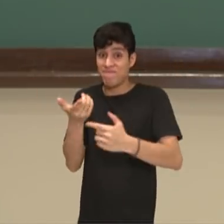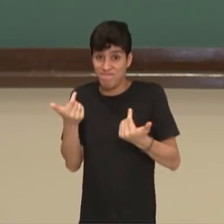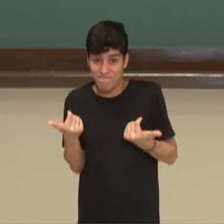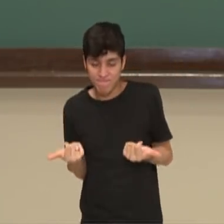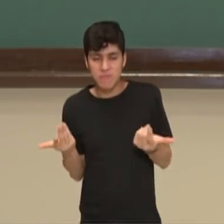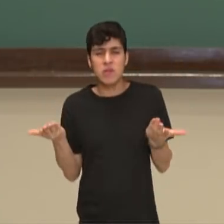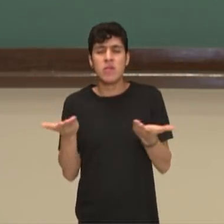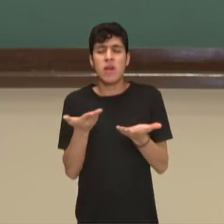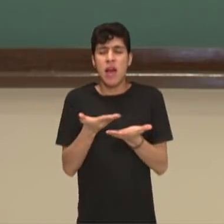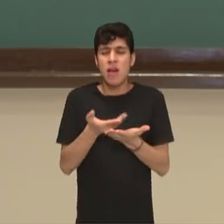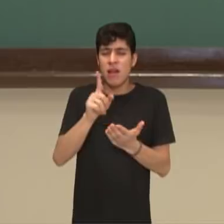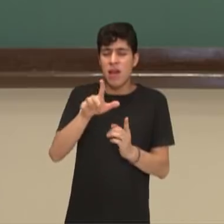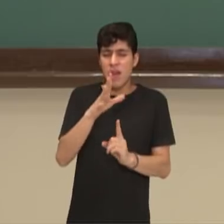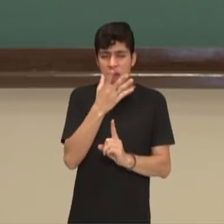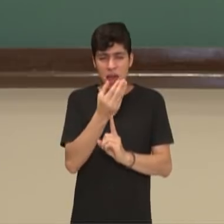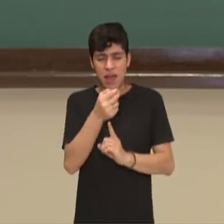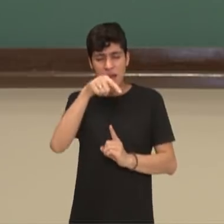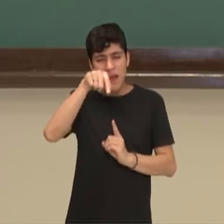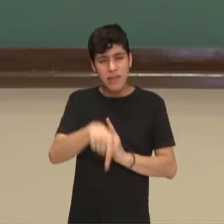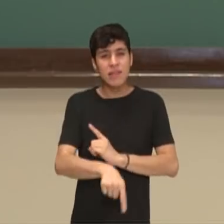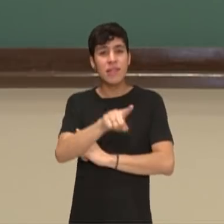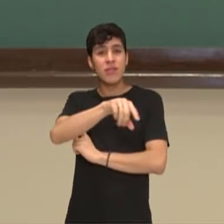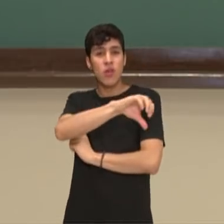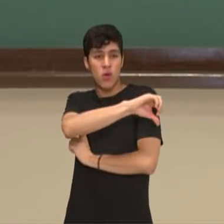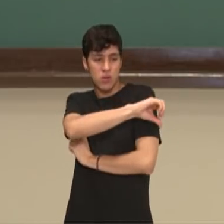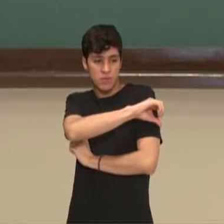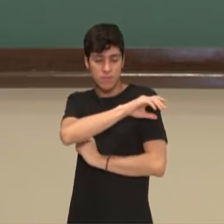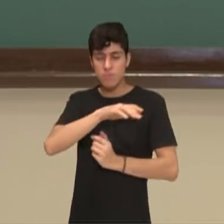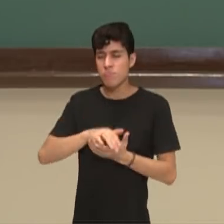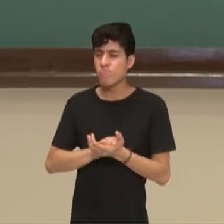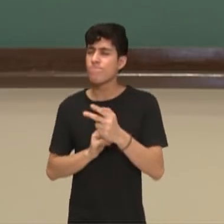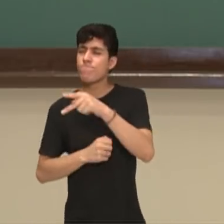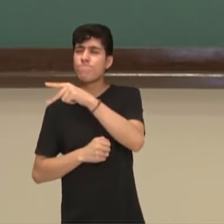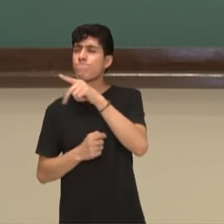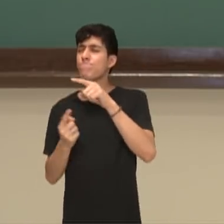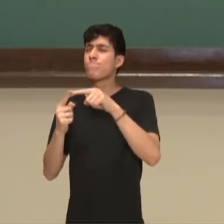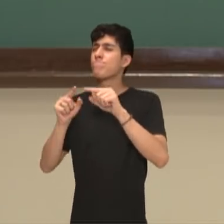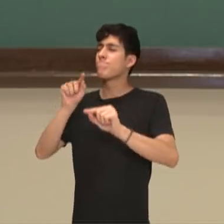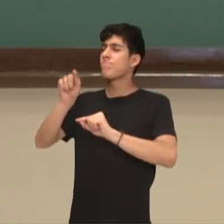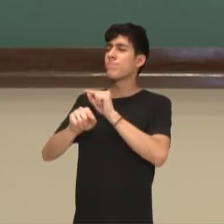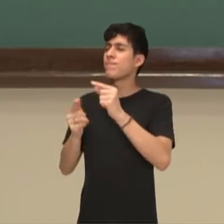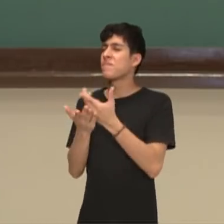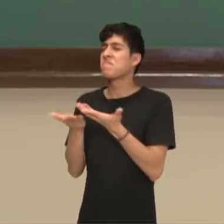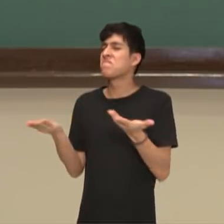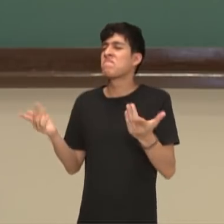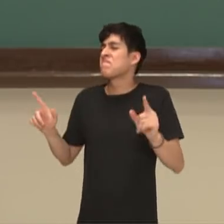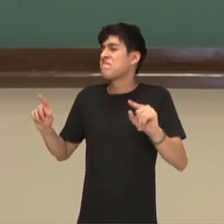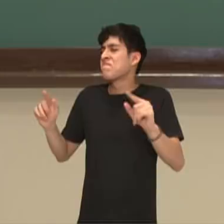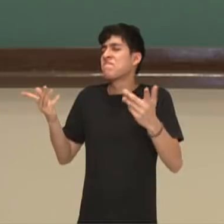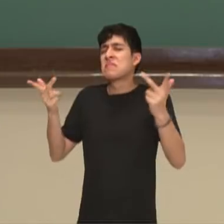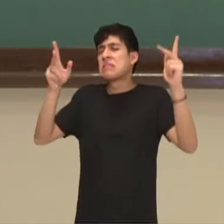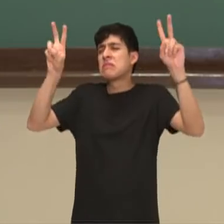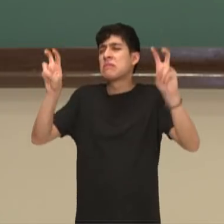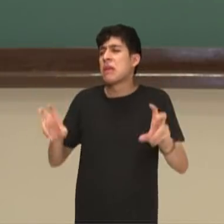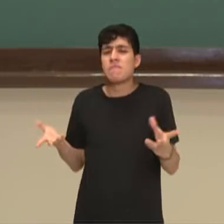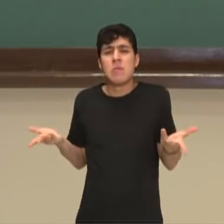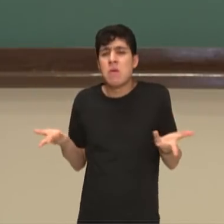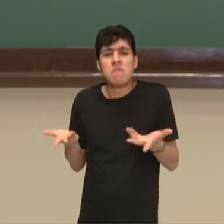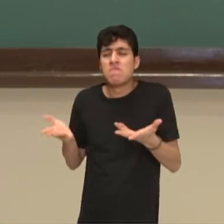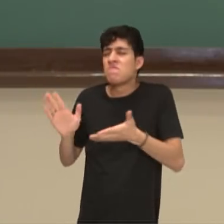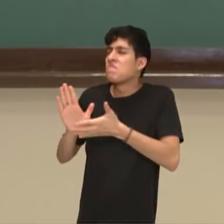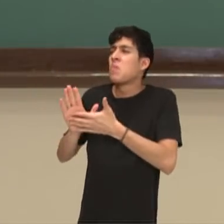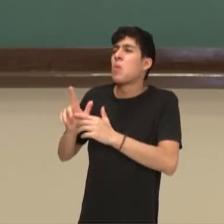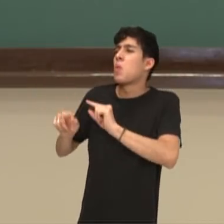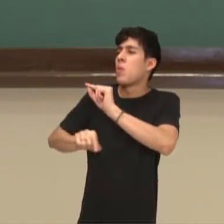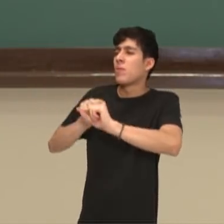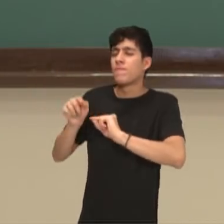aulinha de arte aqui no nosso nono ano. E professor, quais são os objetivos dessa aula? Qual é o tema que nós vamos abordar nessa